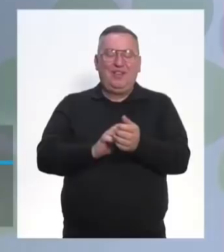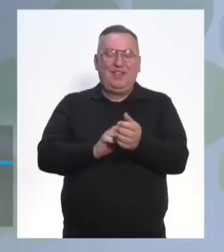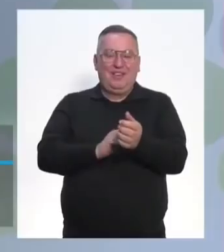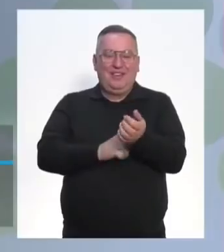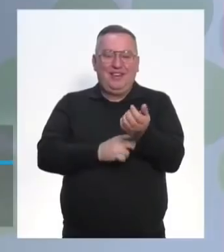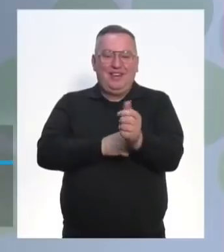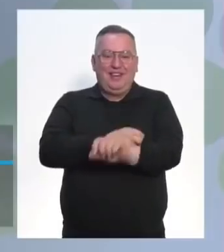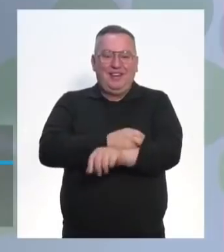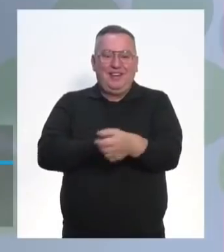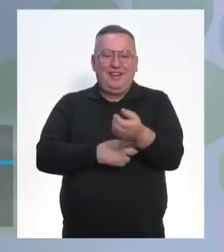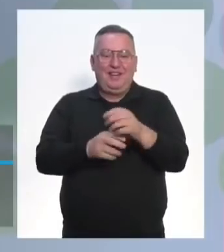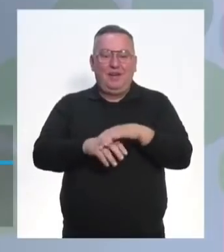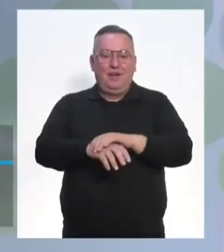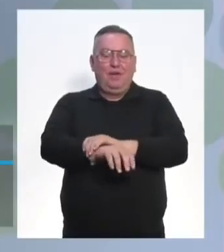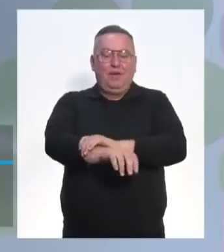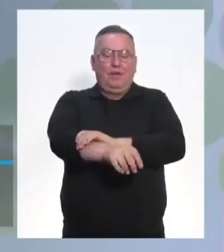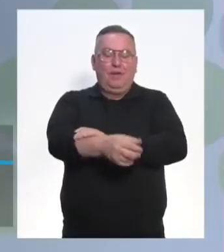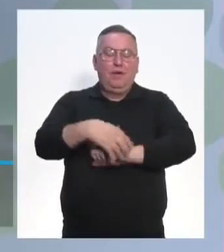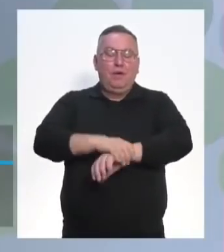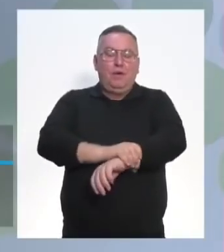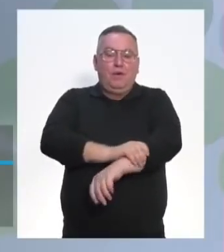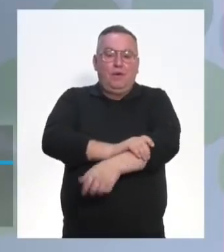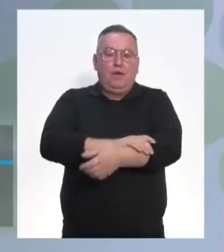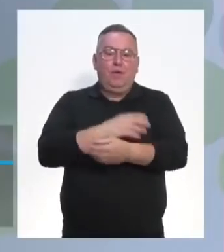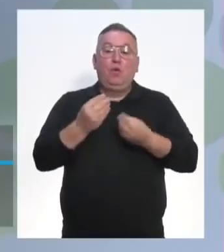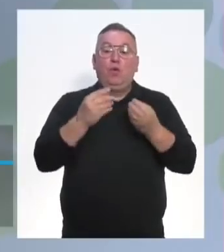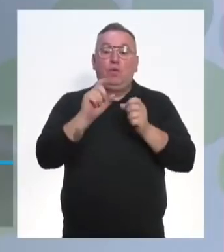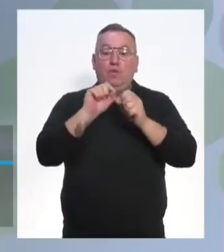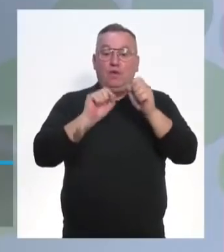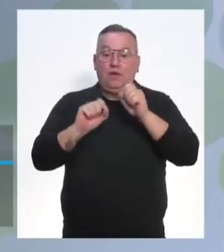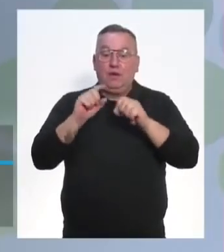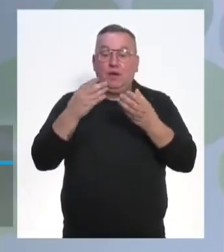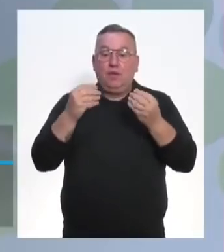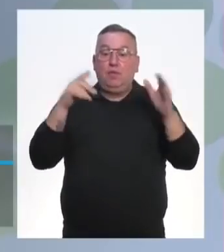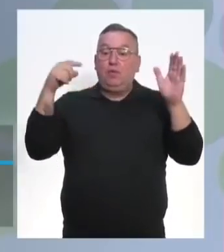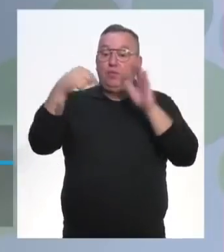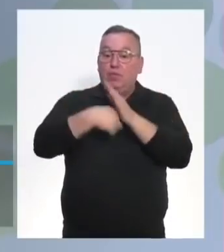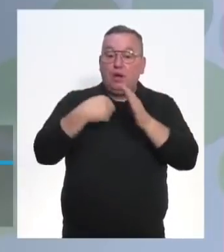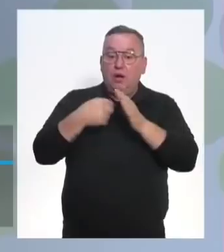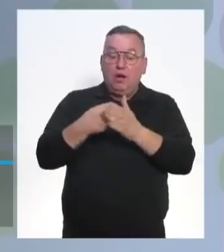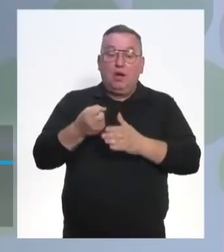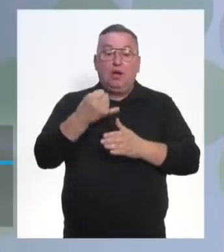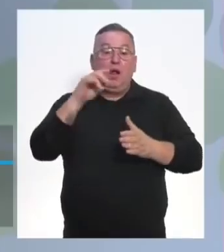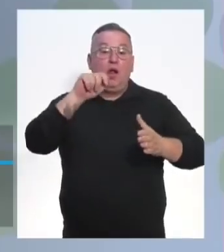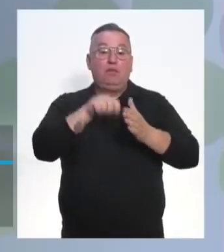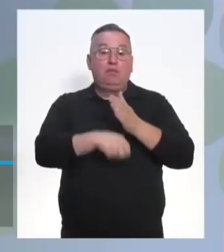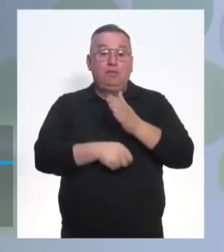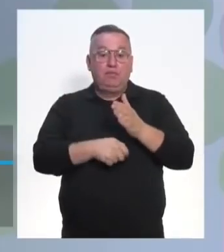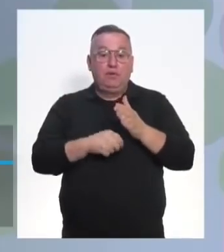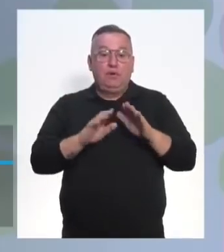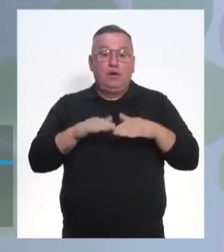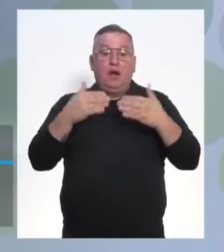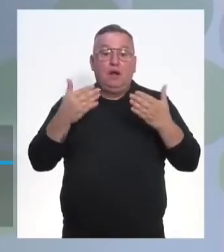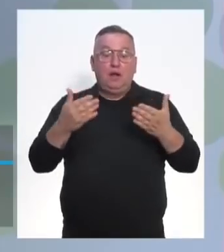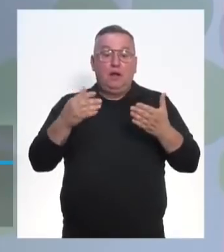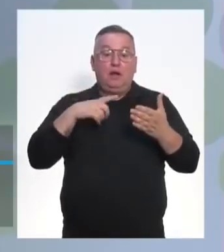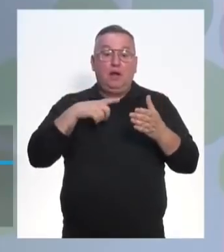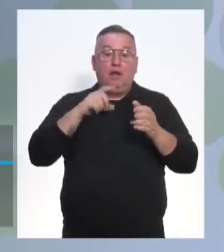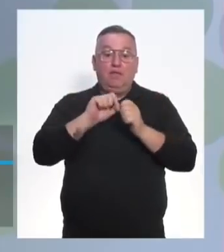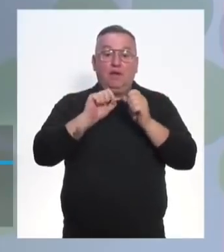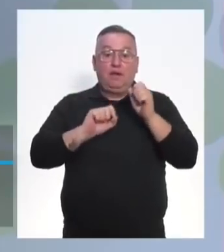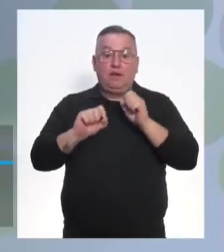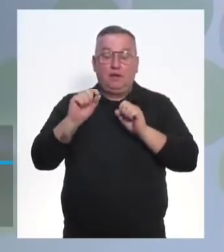muito. Então, como que vai funcionar aí? Que muitos me perguntaram até quando a inscrição, até quando tem que fazer